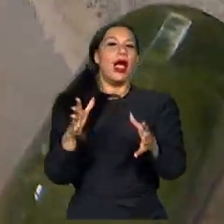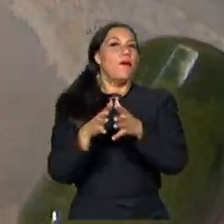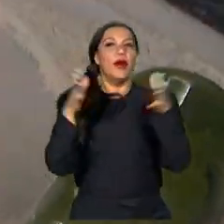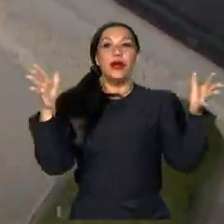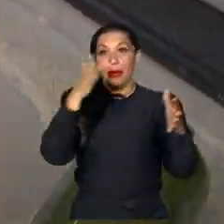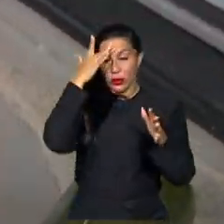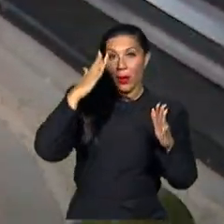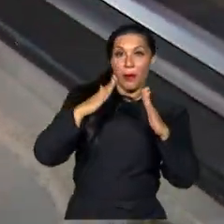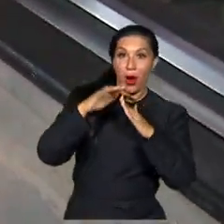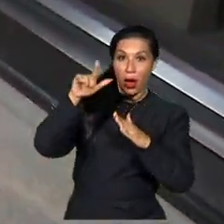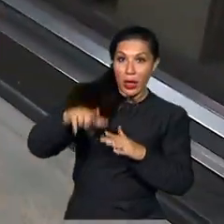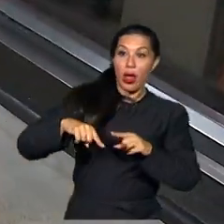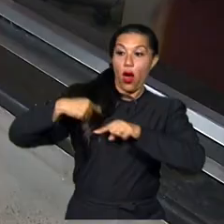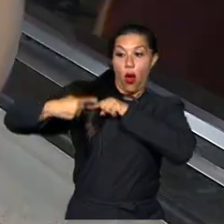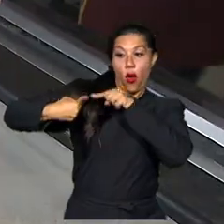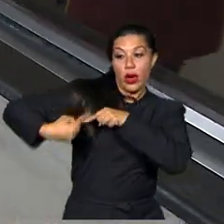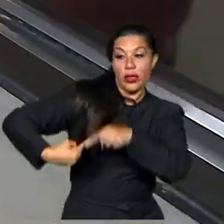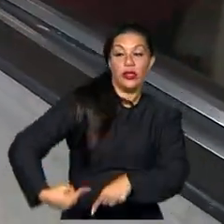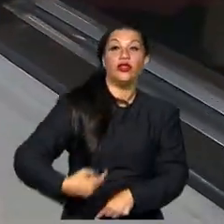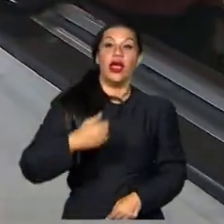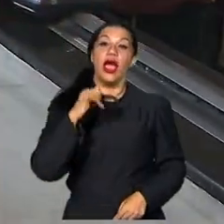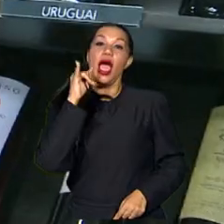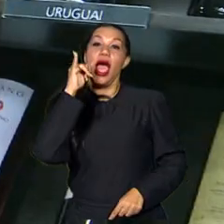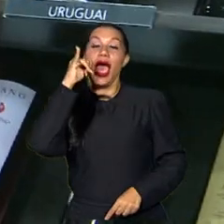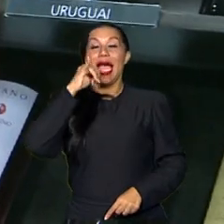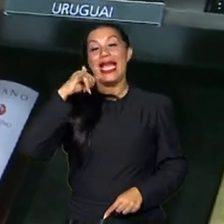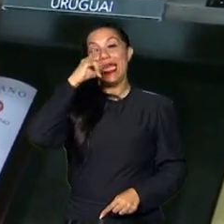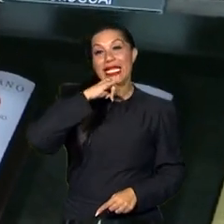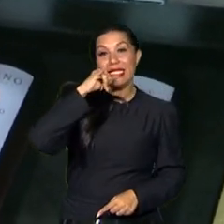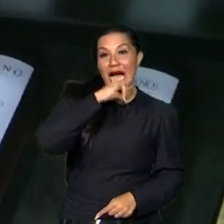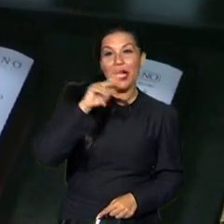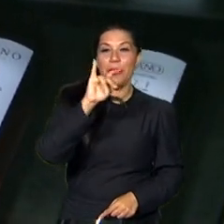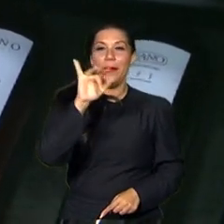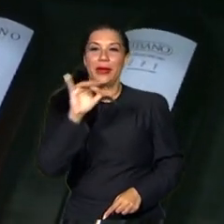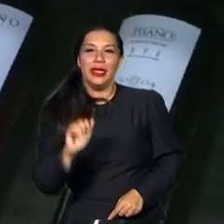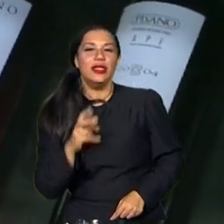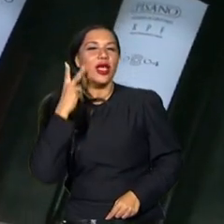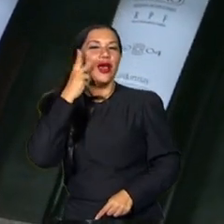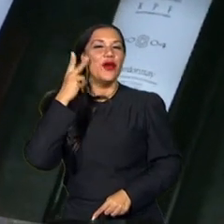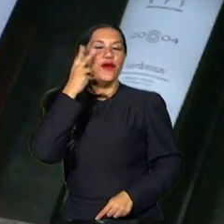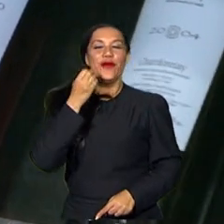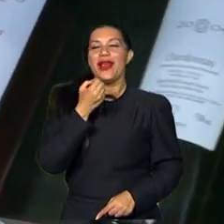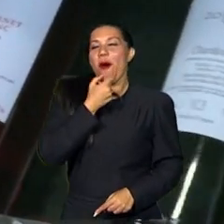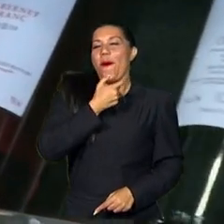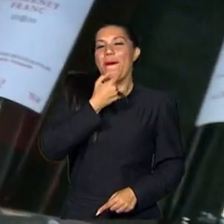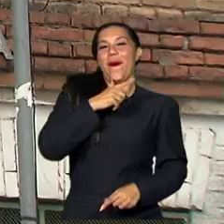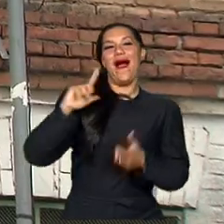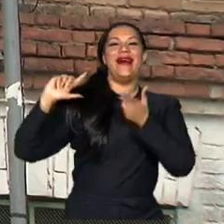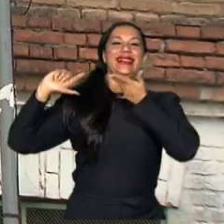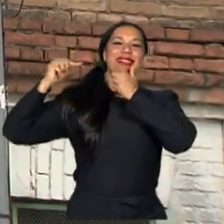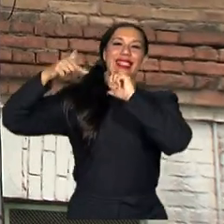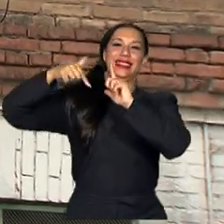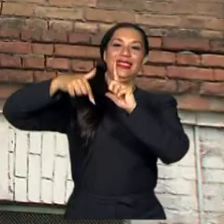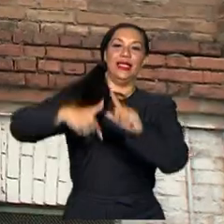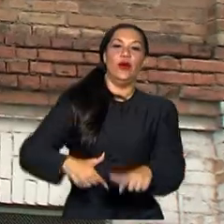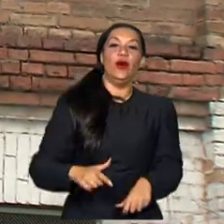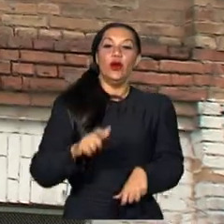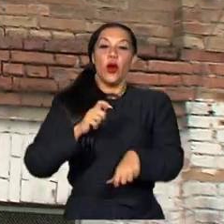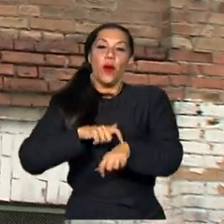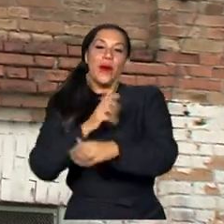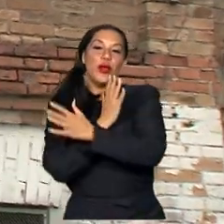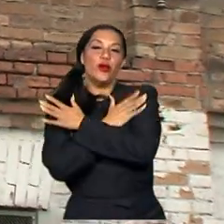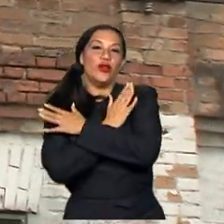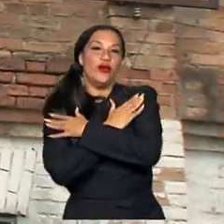moradores é de origem italiana e tem a pizza, o vinho e o bom humor como tradições nos momentos de